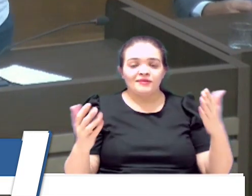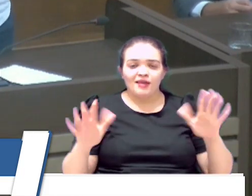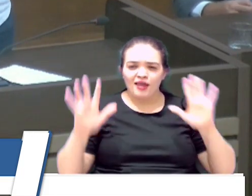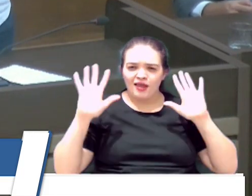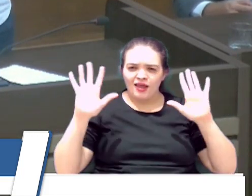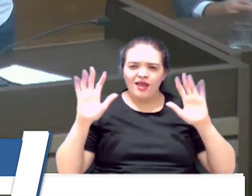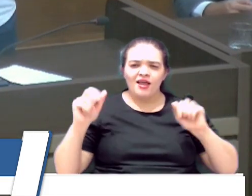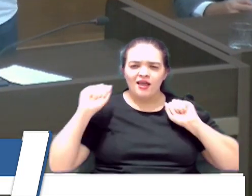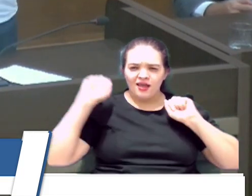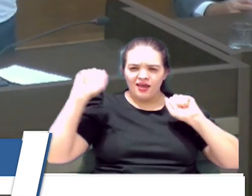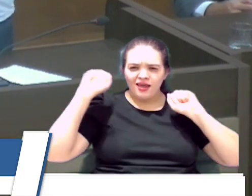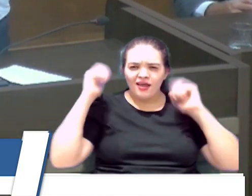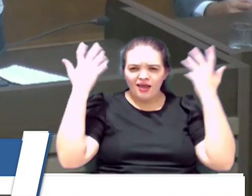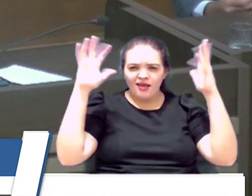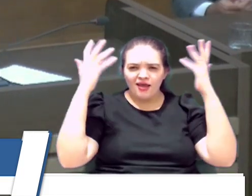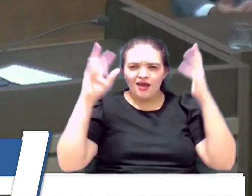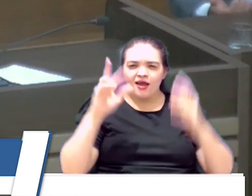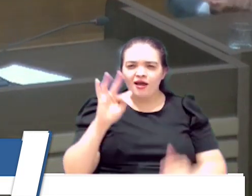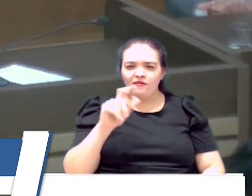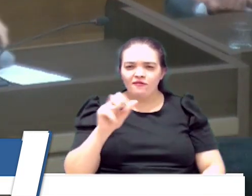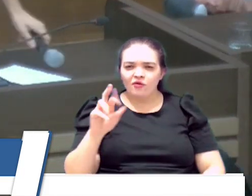Flor da Vida!